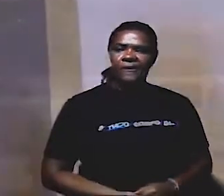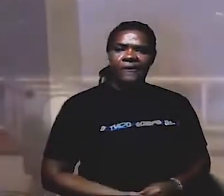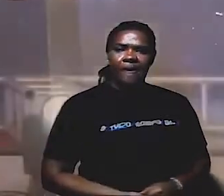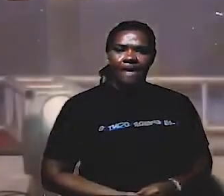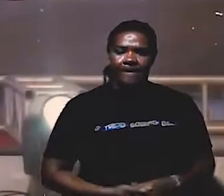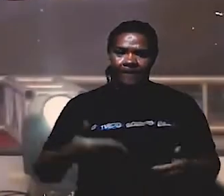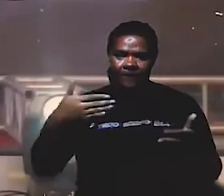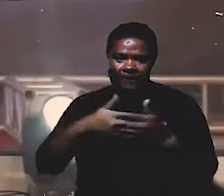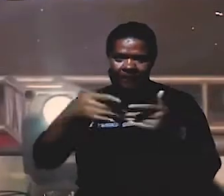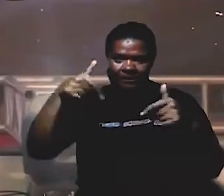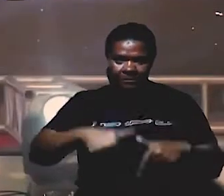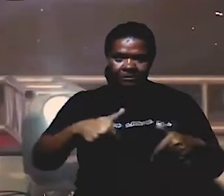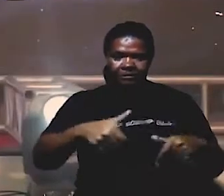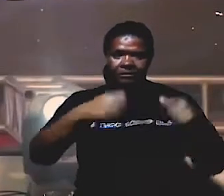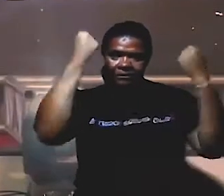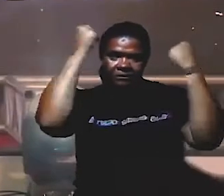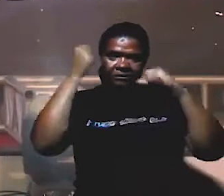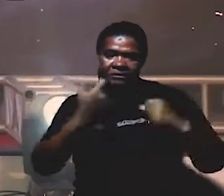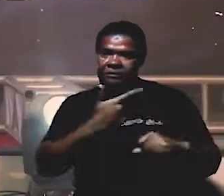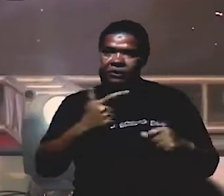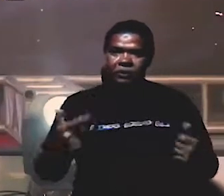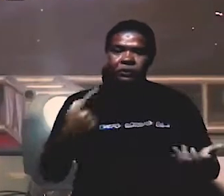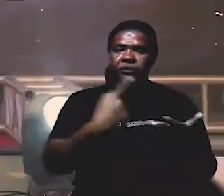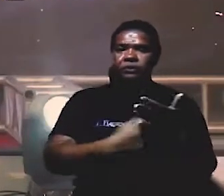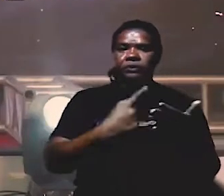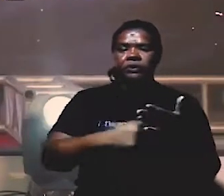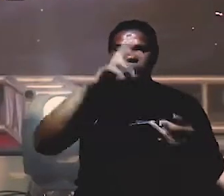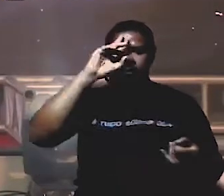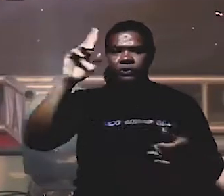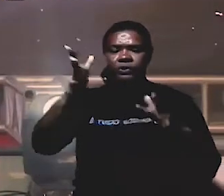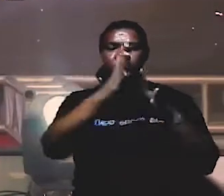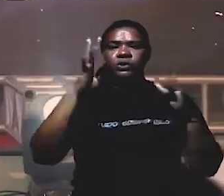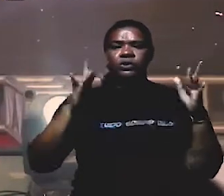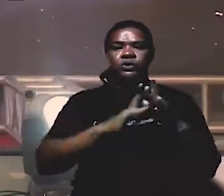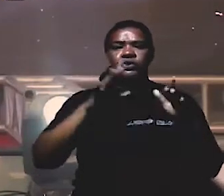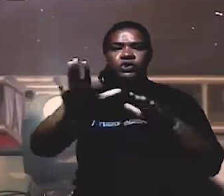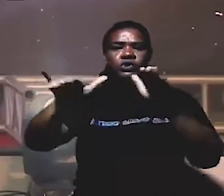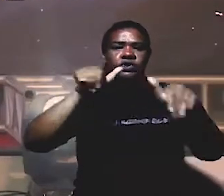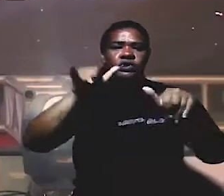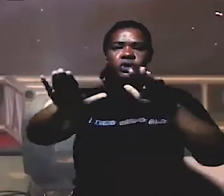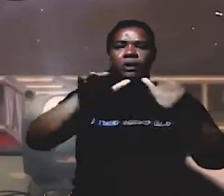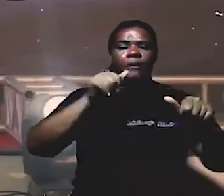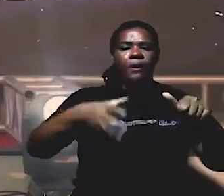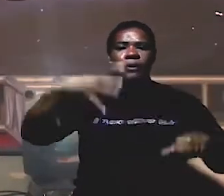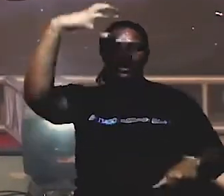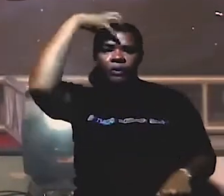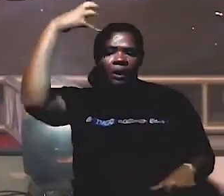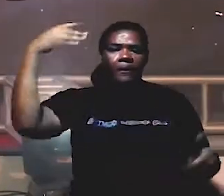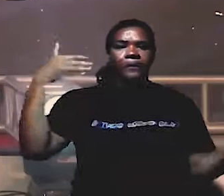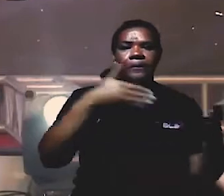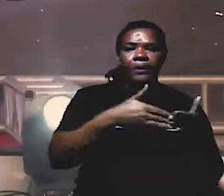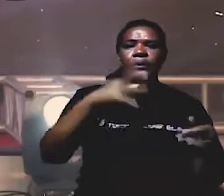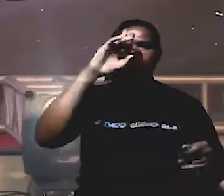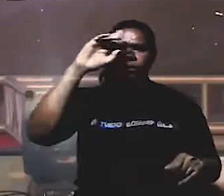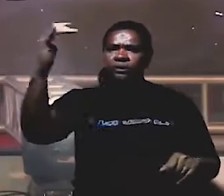Até aqui Salomão ainda não tinha recebido uma confirmação de Deus para o seu chamamento como rei diretamente a ele, senão